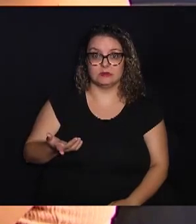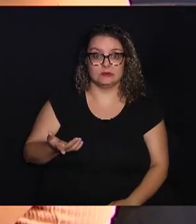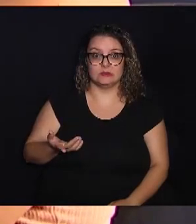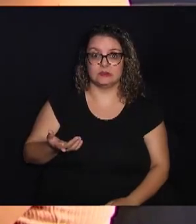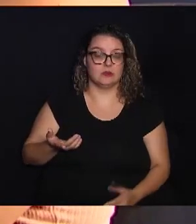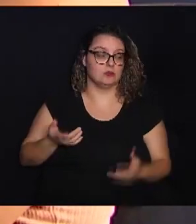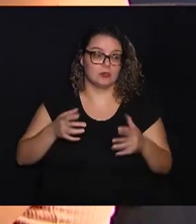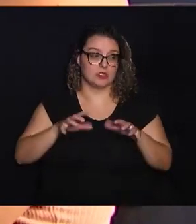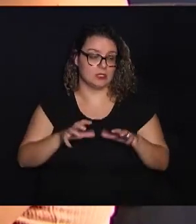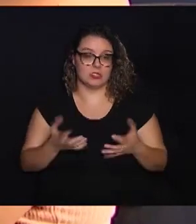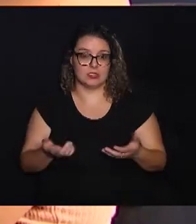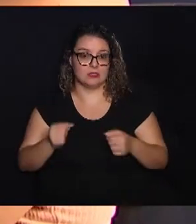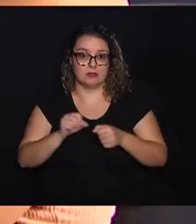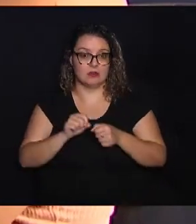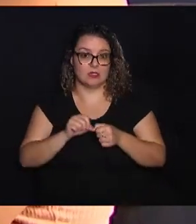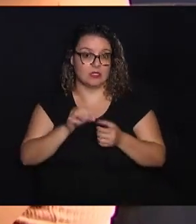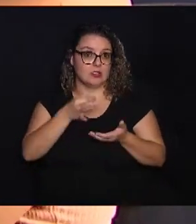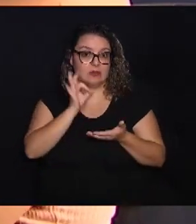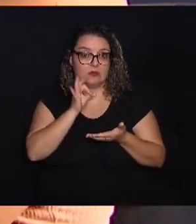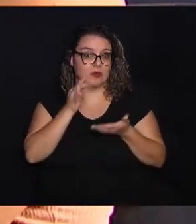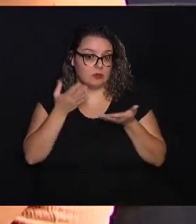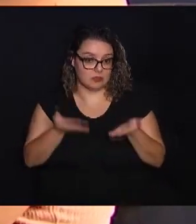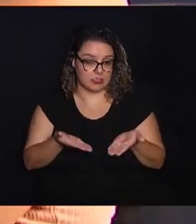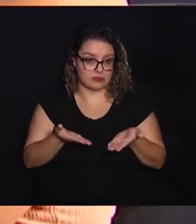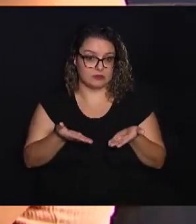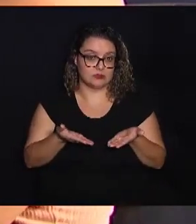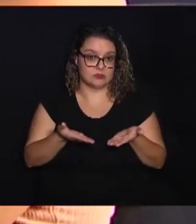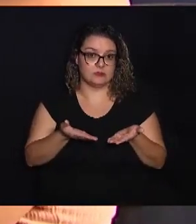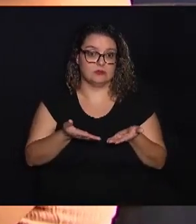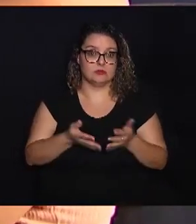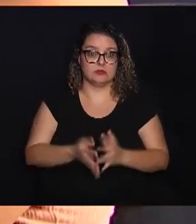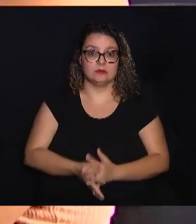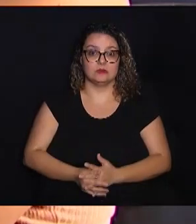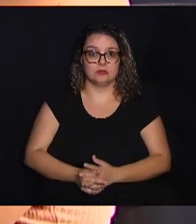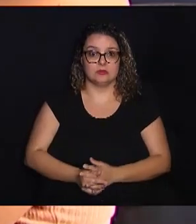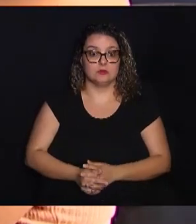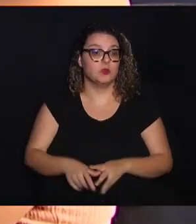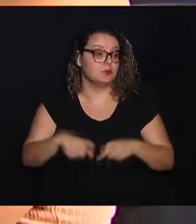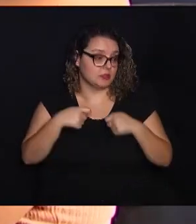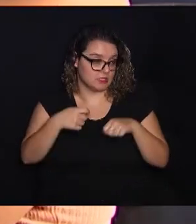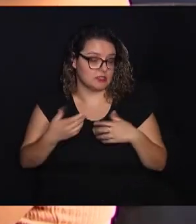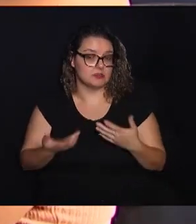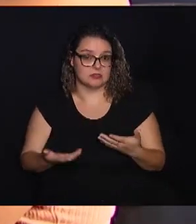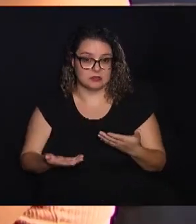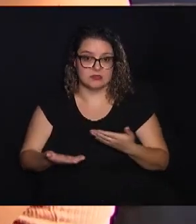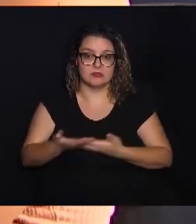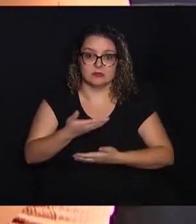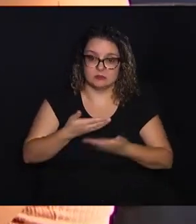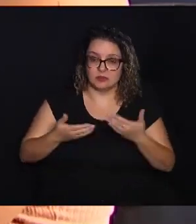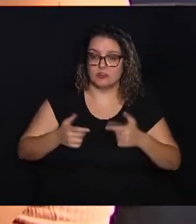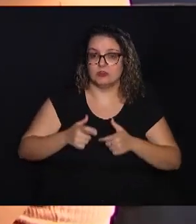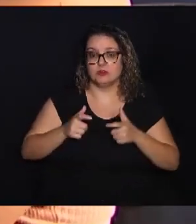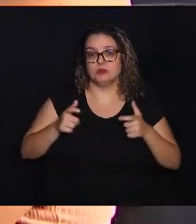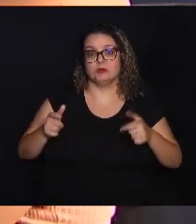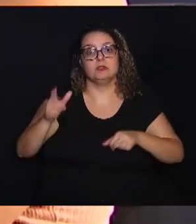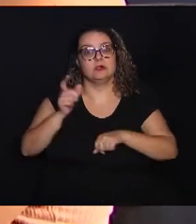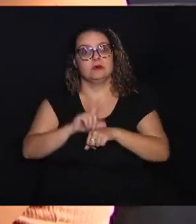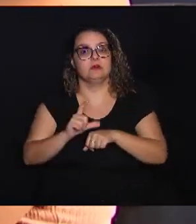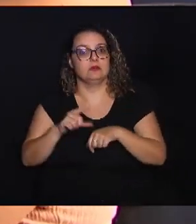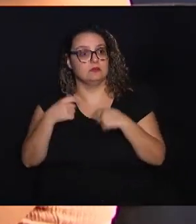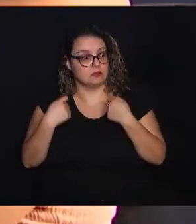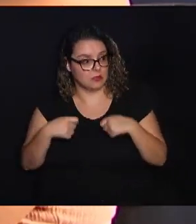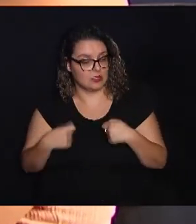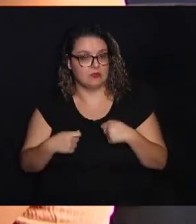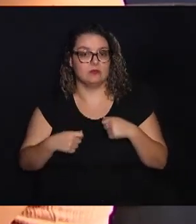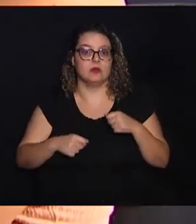pretendia fazer disso aqui um café. E foi mais por necessidade até do crescimento da loja, eu precisei